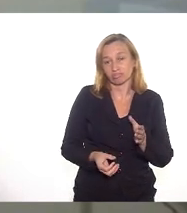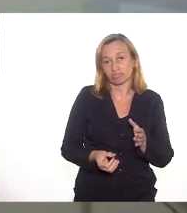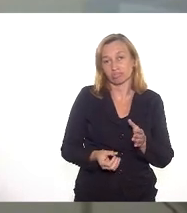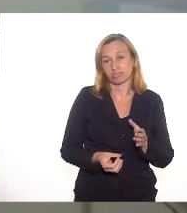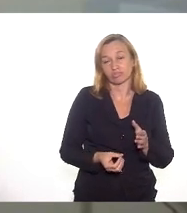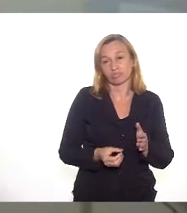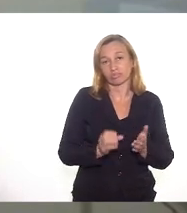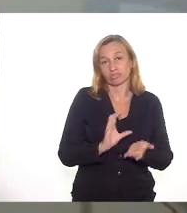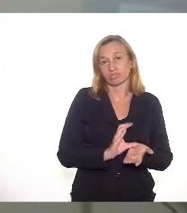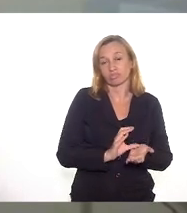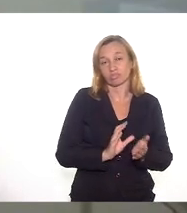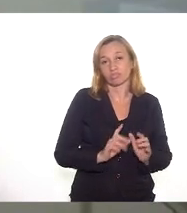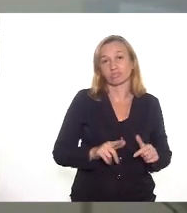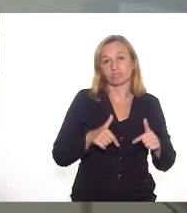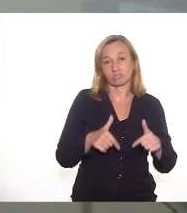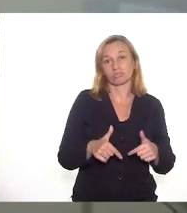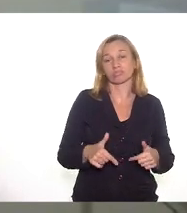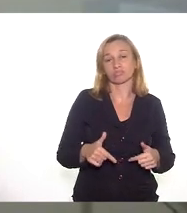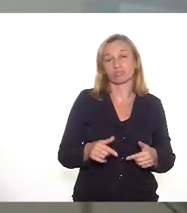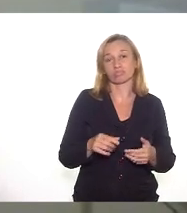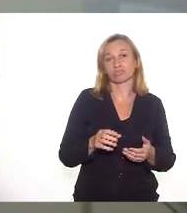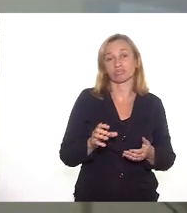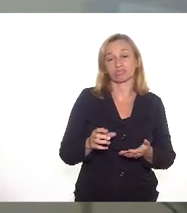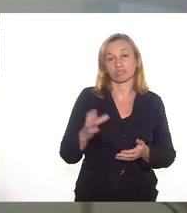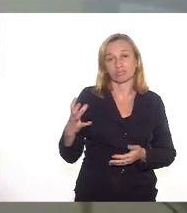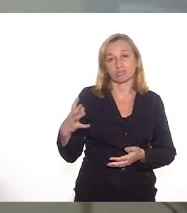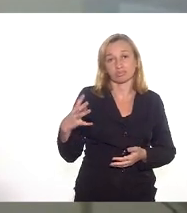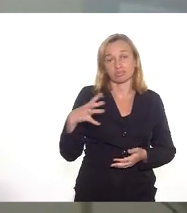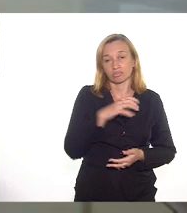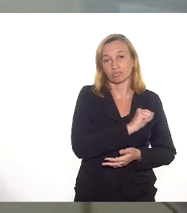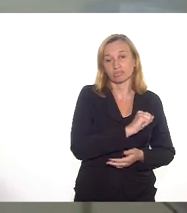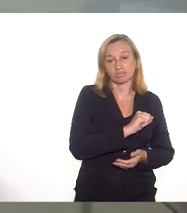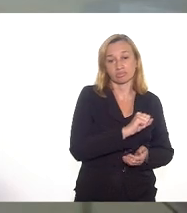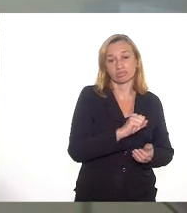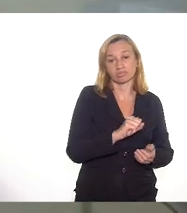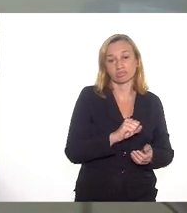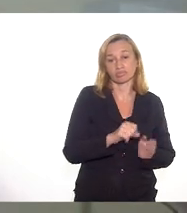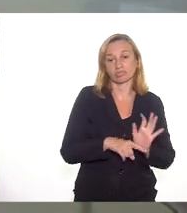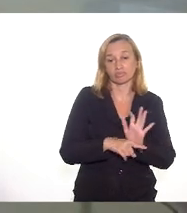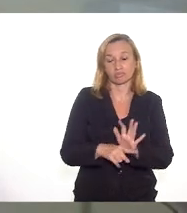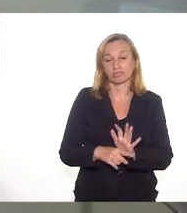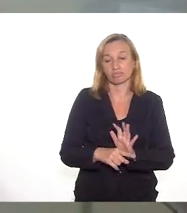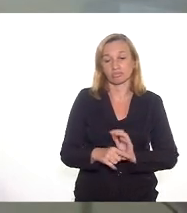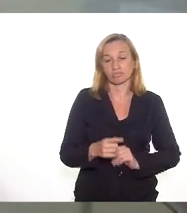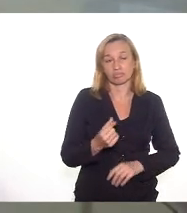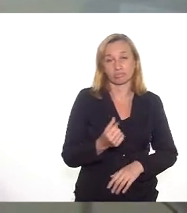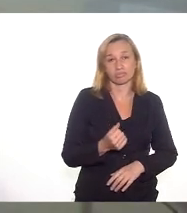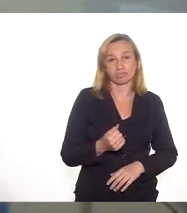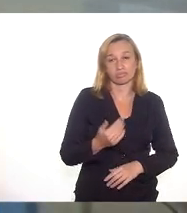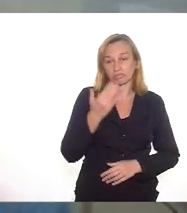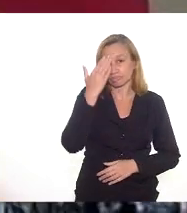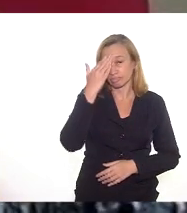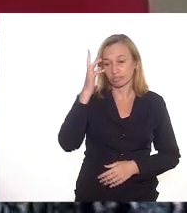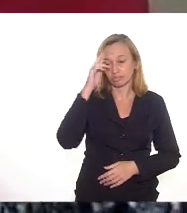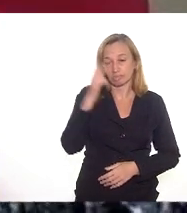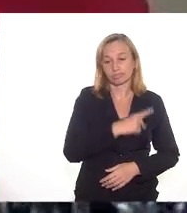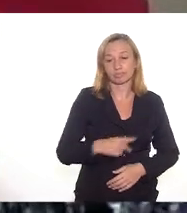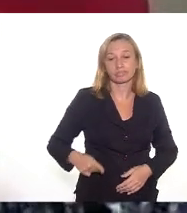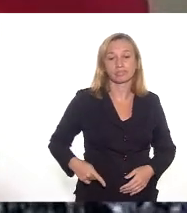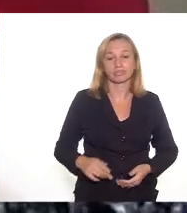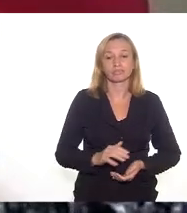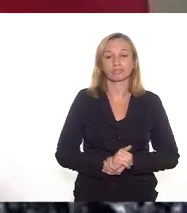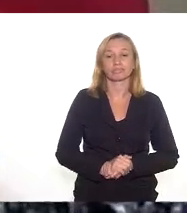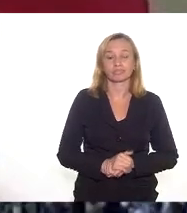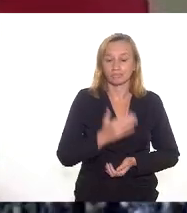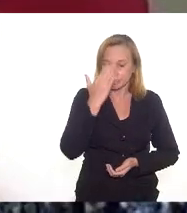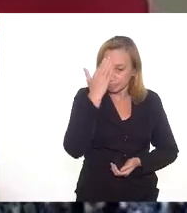o auxílio emergencial. A cada dia, uma desculpa. Muito obrigado, senhora presidente. Obrigada, deputado Luiz